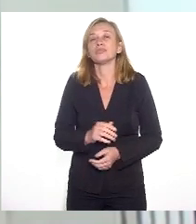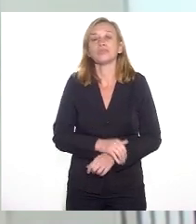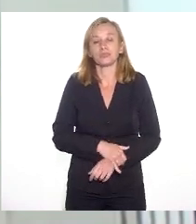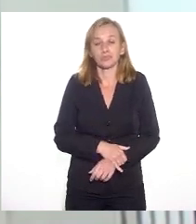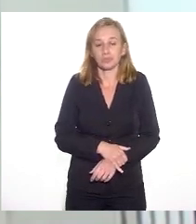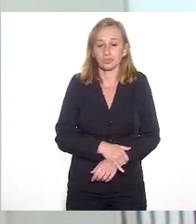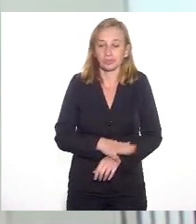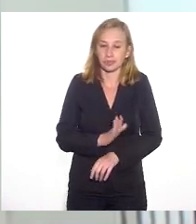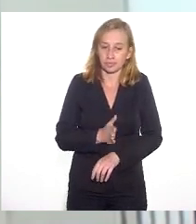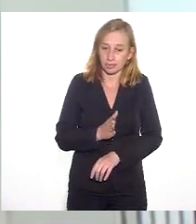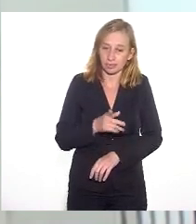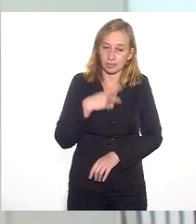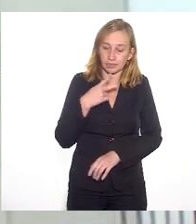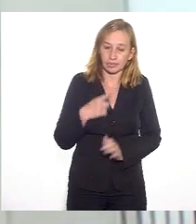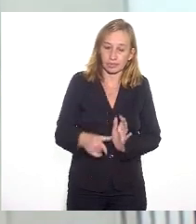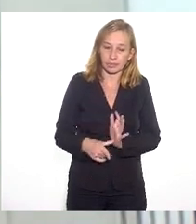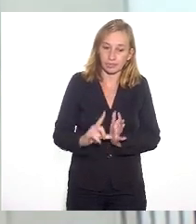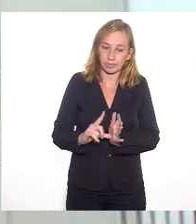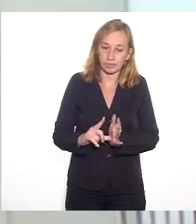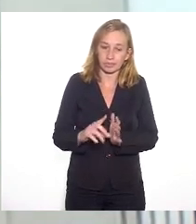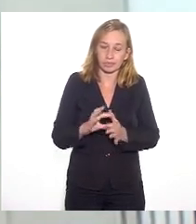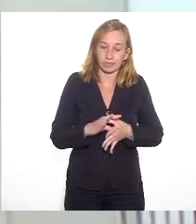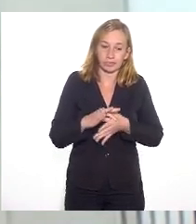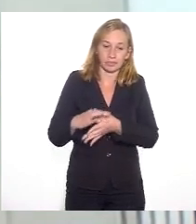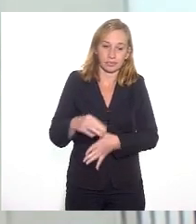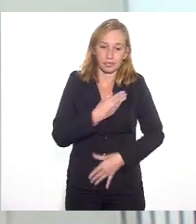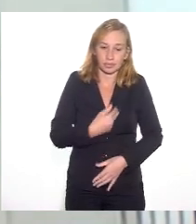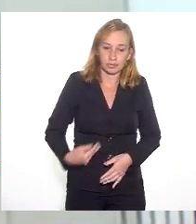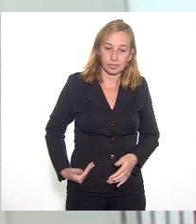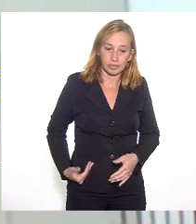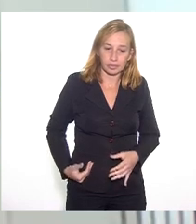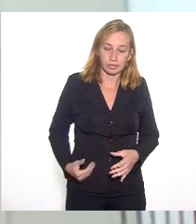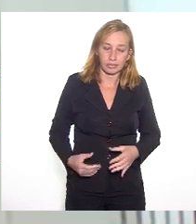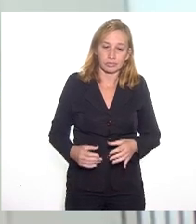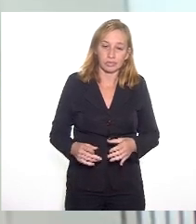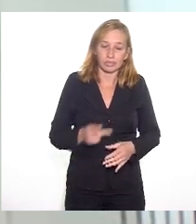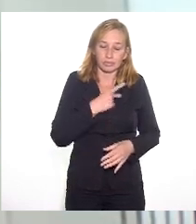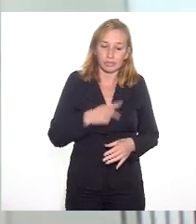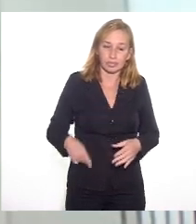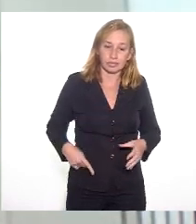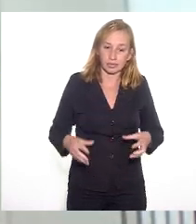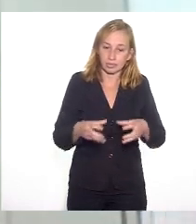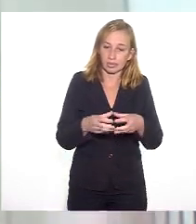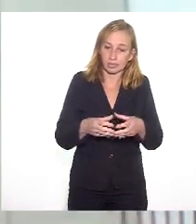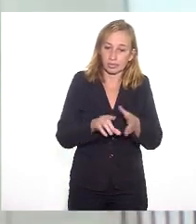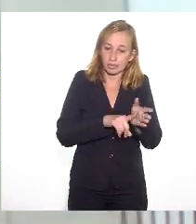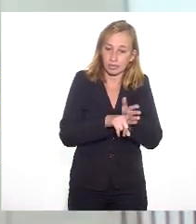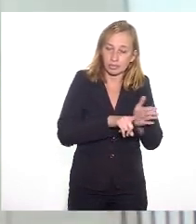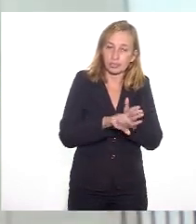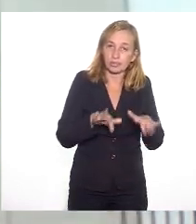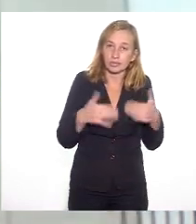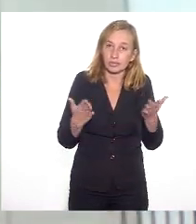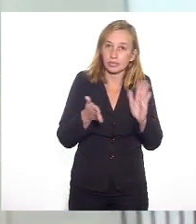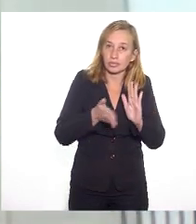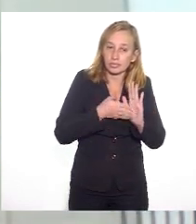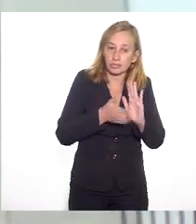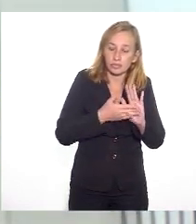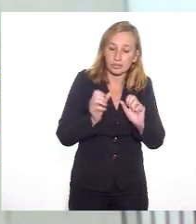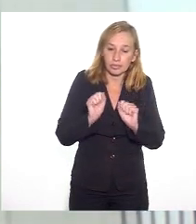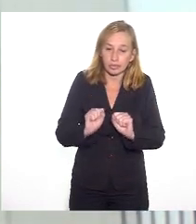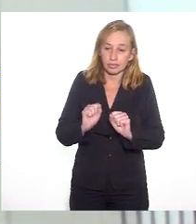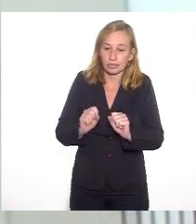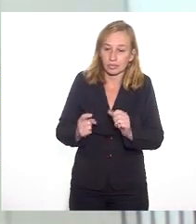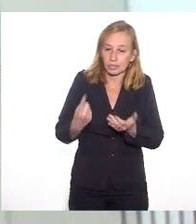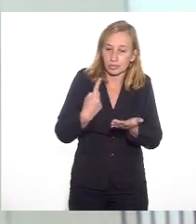Eu já falo logo com antecedência para a liderança do governo, para a presidência da Comissão do Orçamento avaliarem, né, quais das propostas é possível a gente encontrar